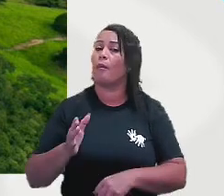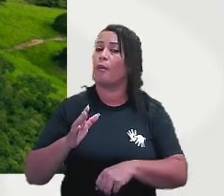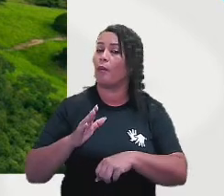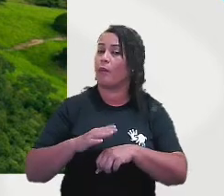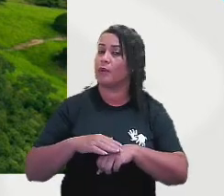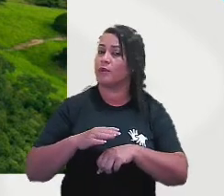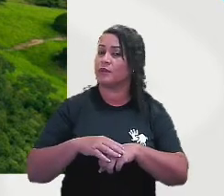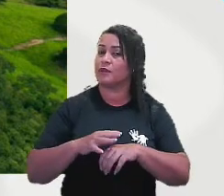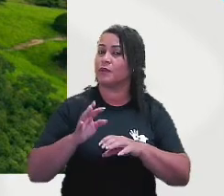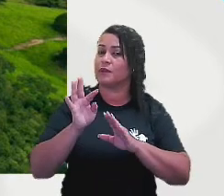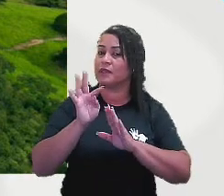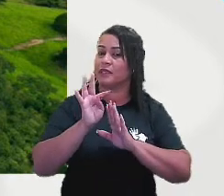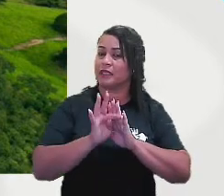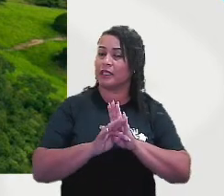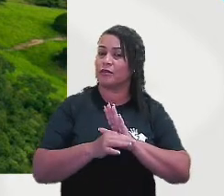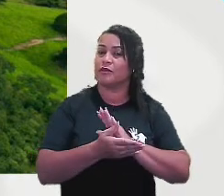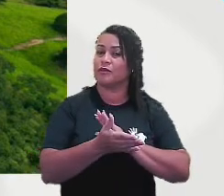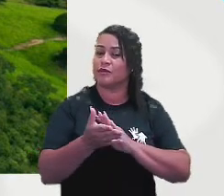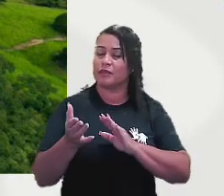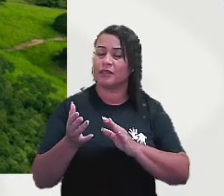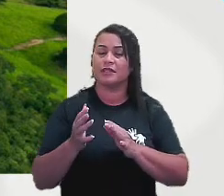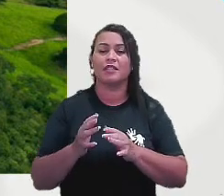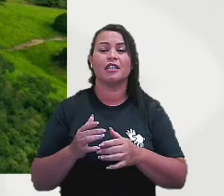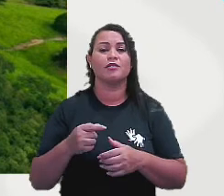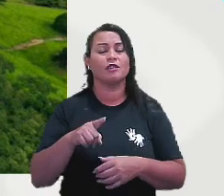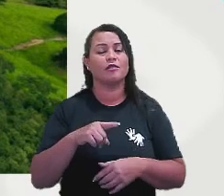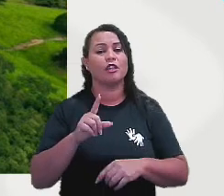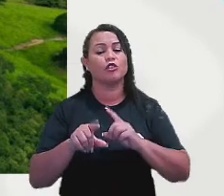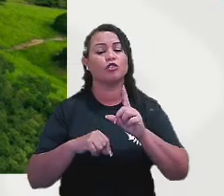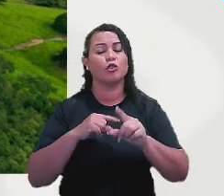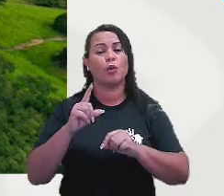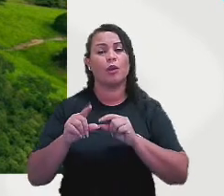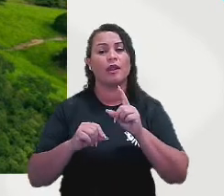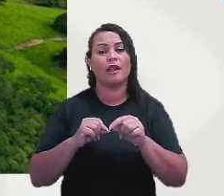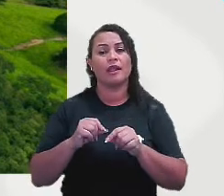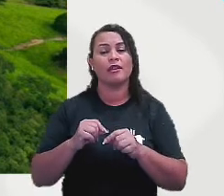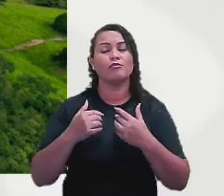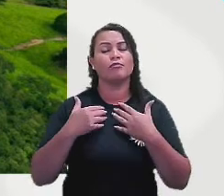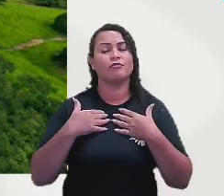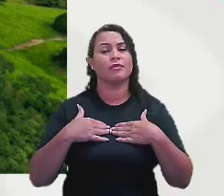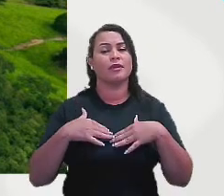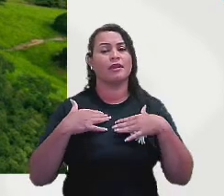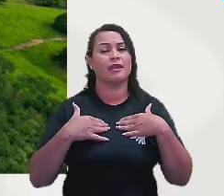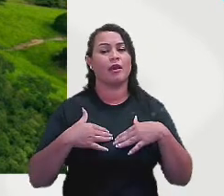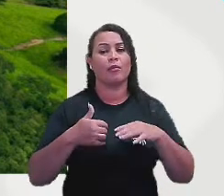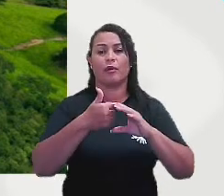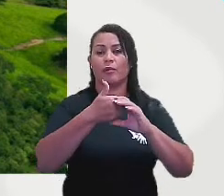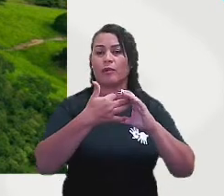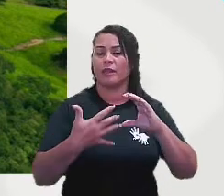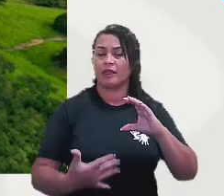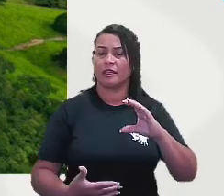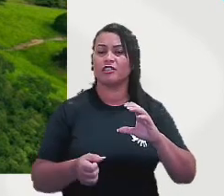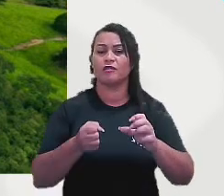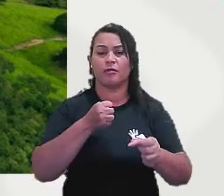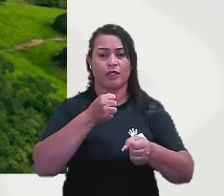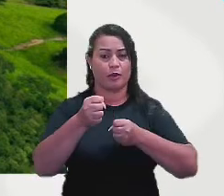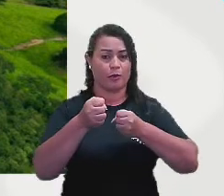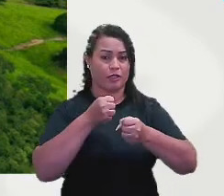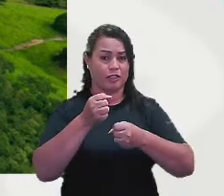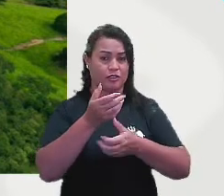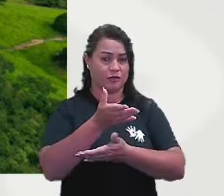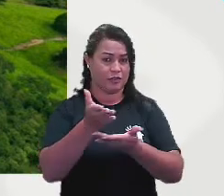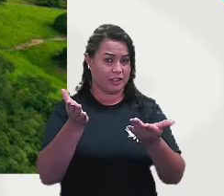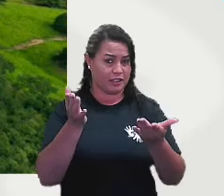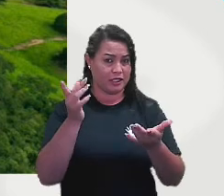de vocês. Vocês vão ficar aí bem à vontade na escolha e com base nessas características vai montar a reportagem de vocês.